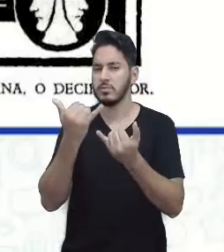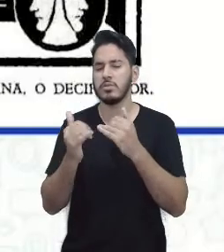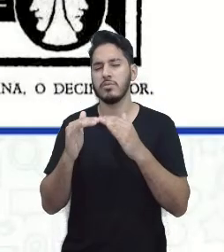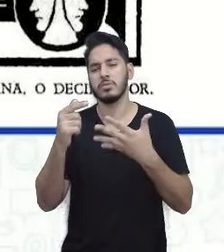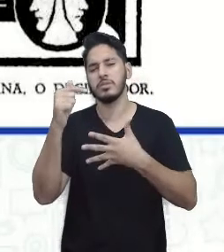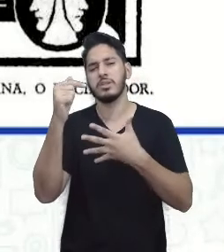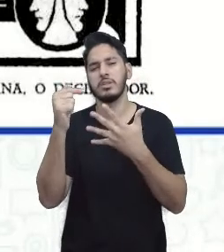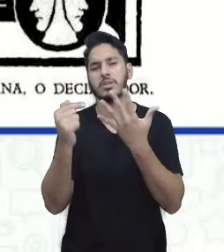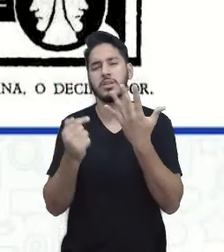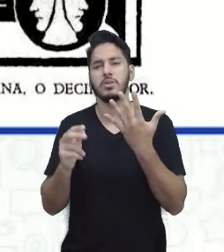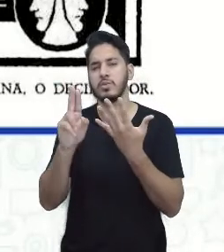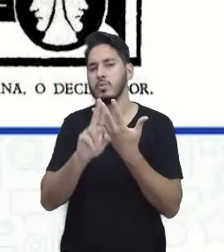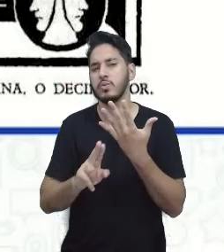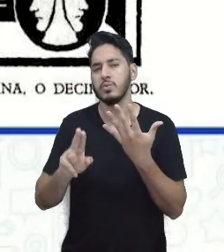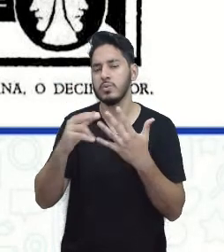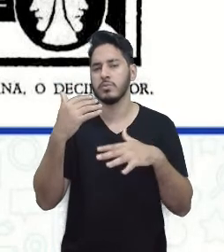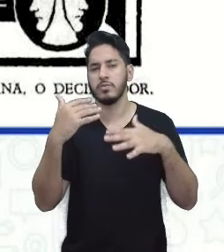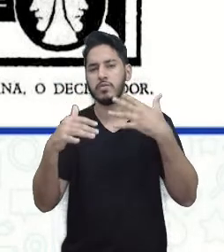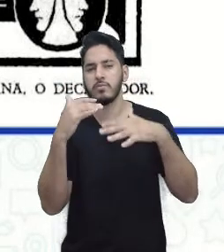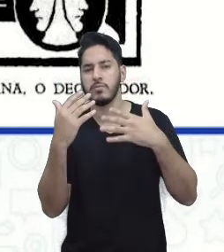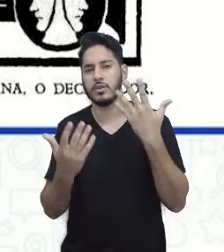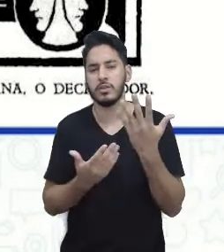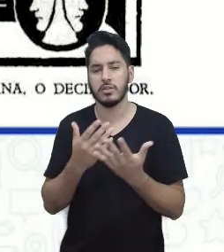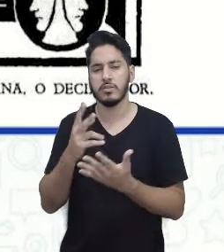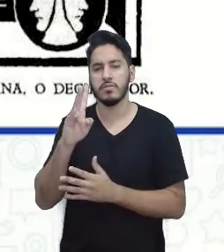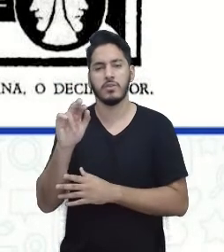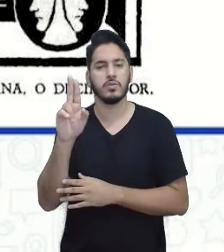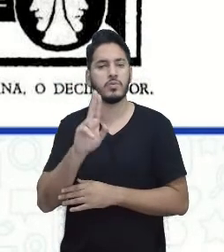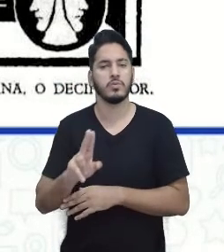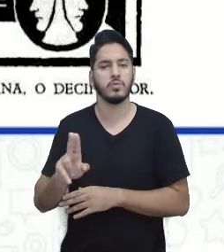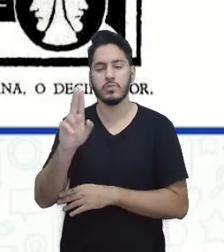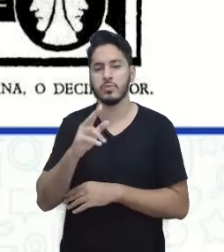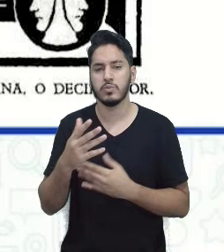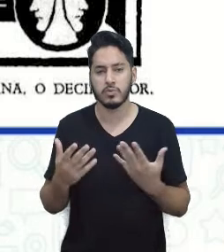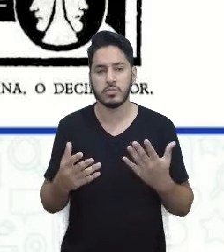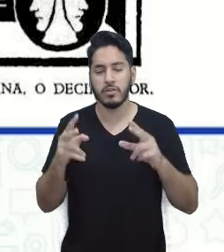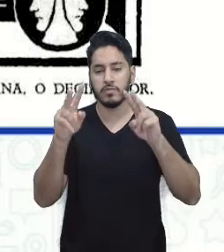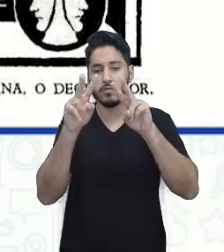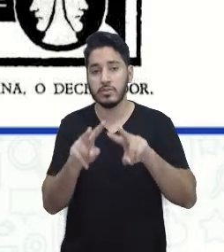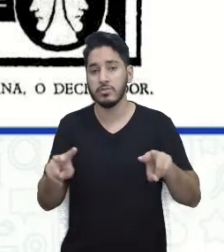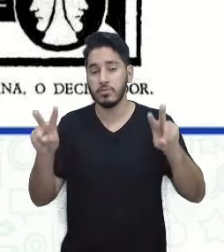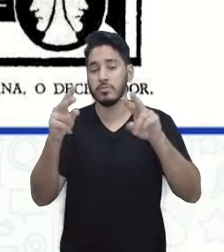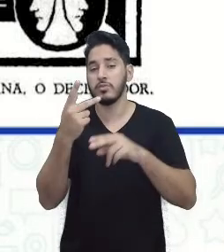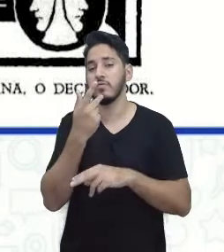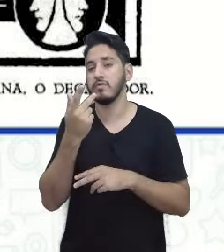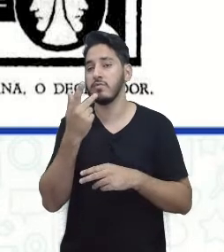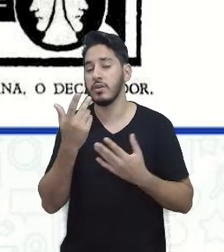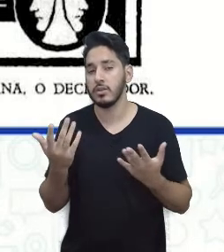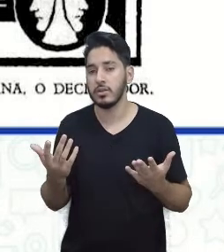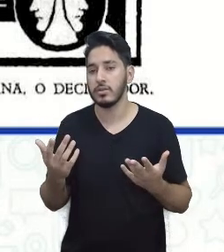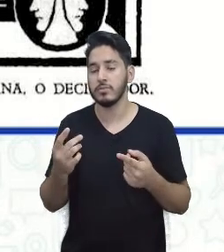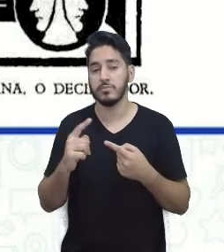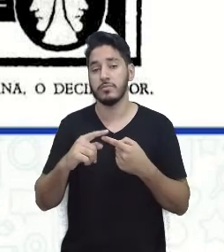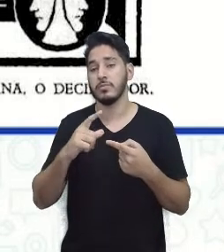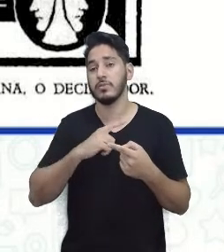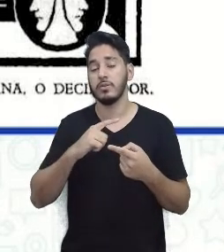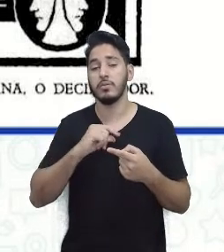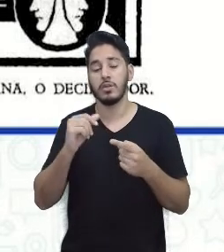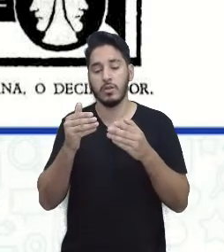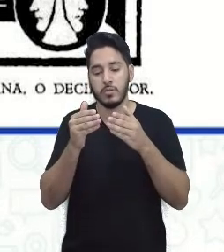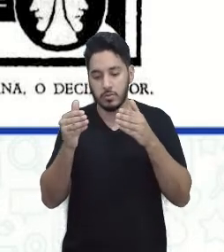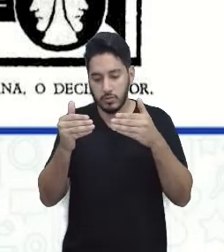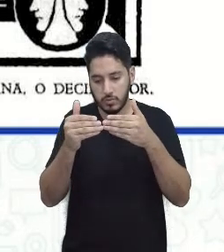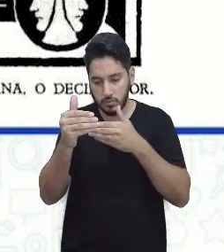se utiliza, que o movimento armorial vai se utilizar, né, visualmente falando? Tem a questão da